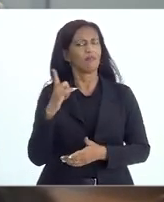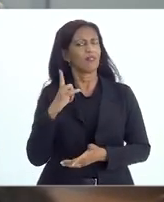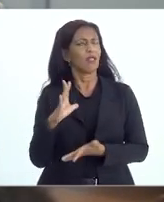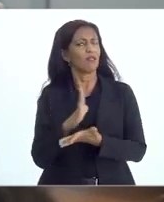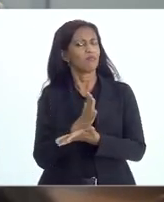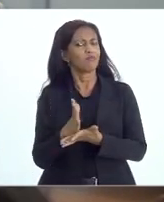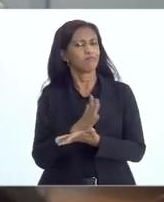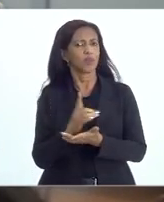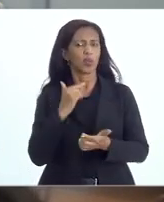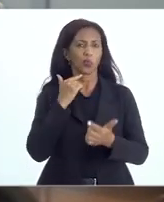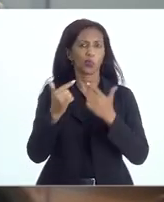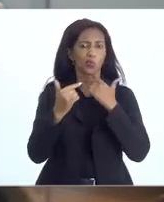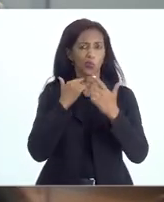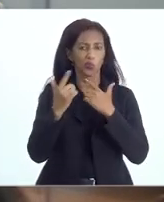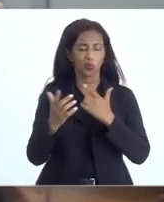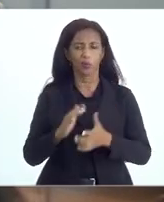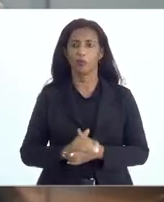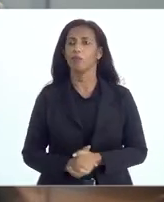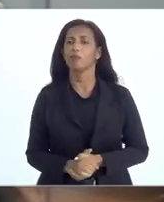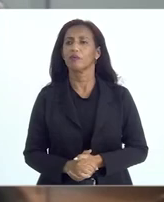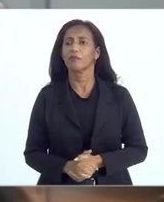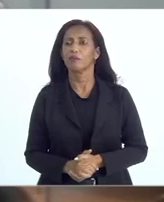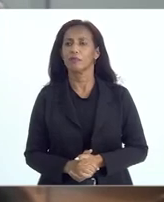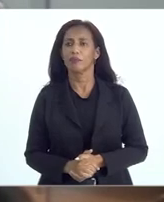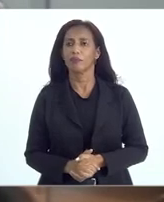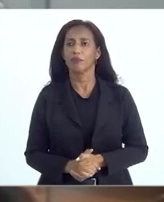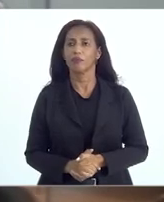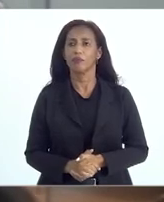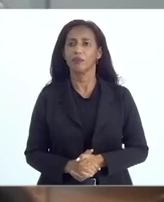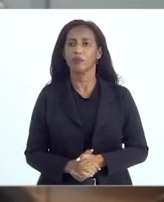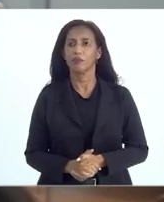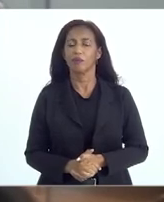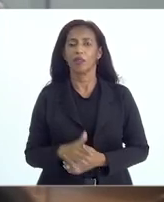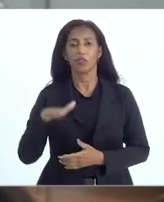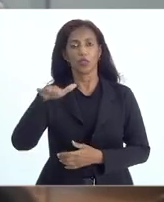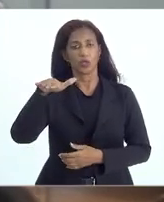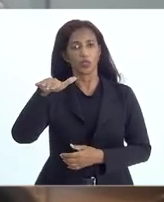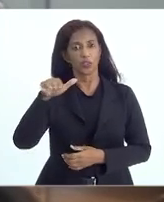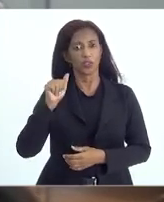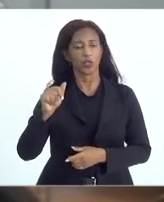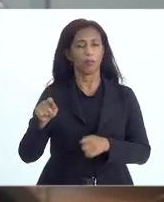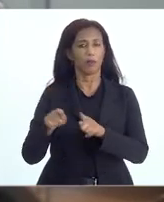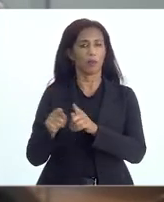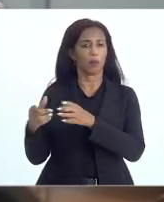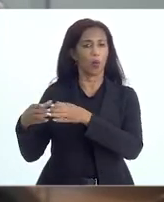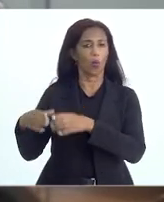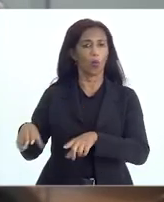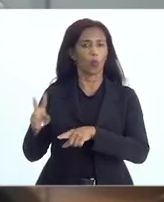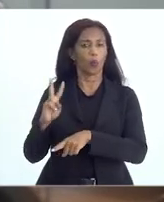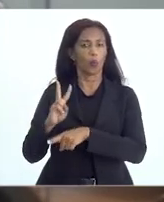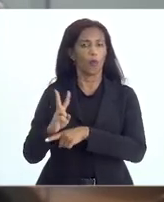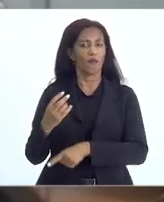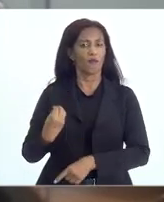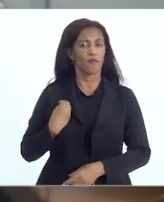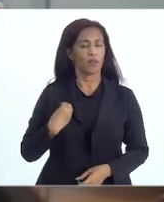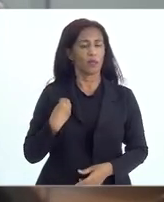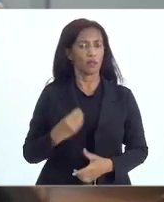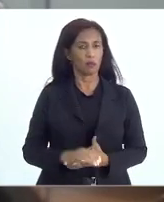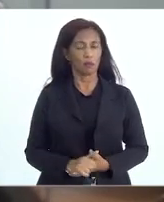peculiaridades a gente precisa avançar essa falta também é a questão da possibilidade de convocação do concurso de guarda-vidas